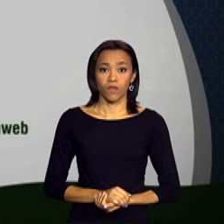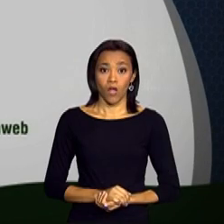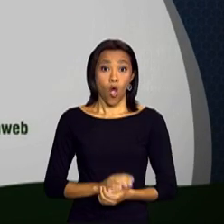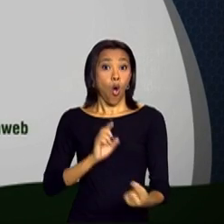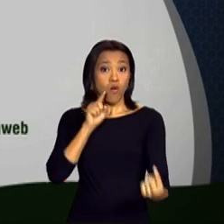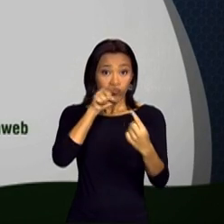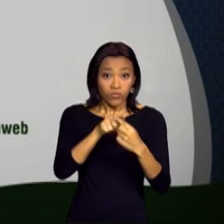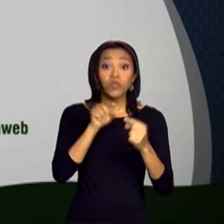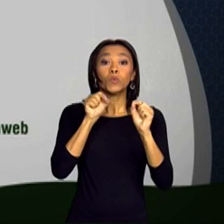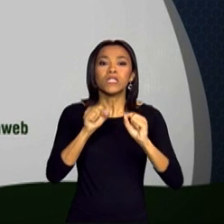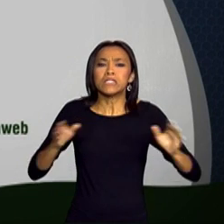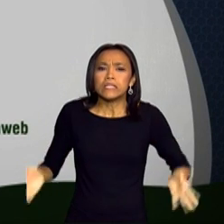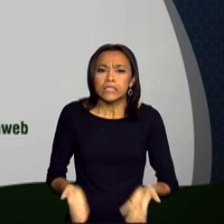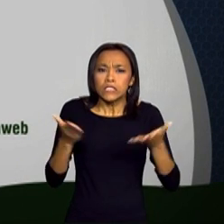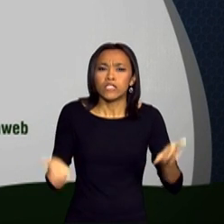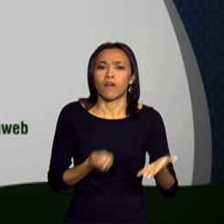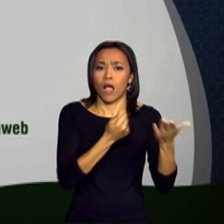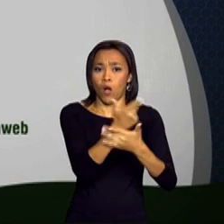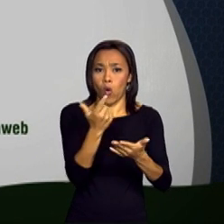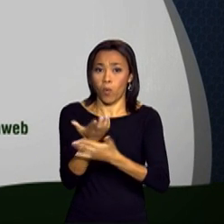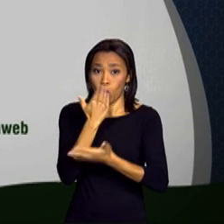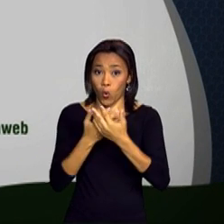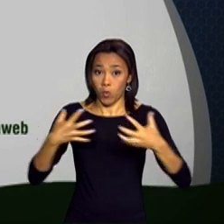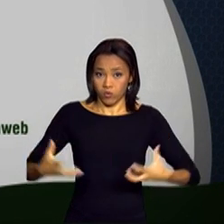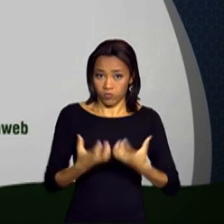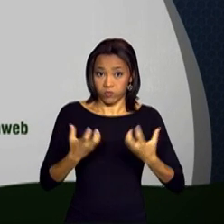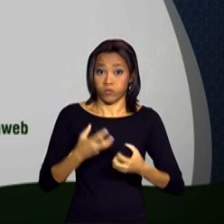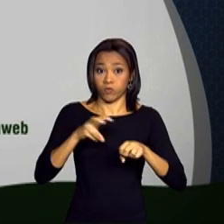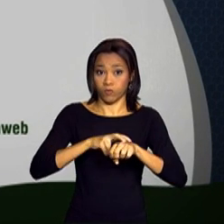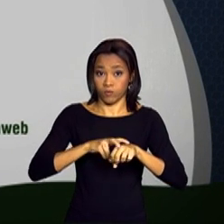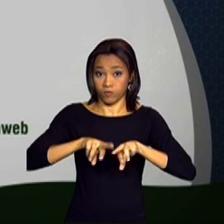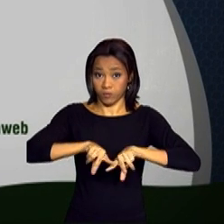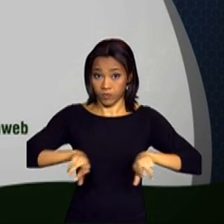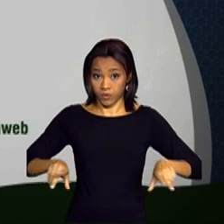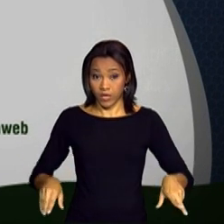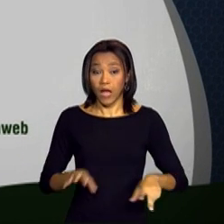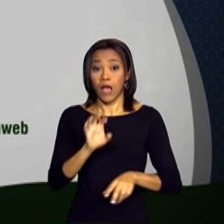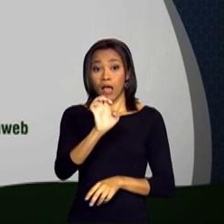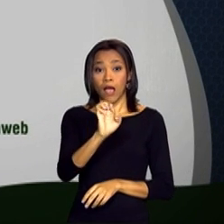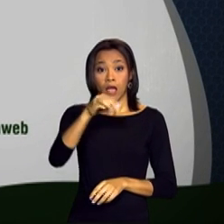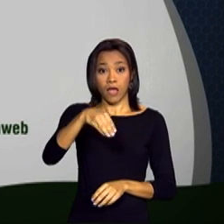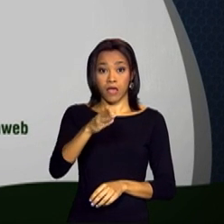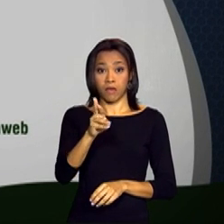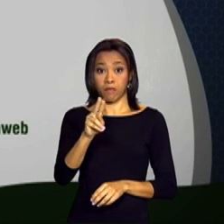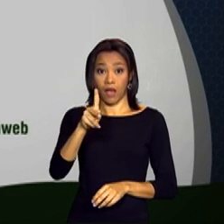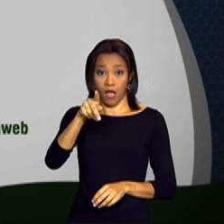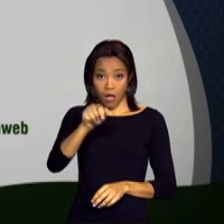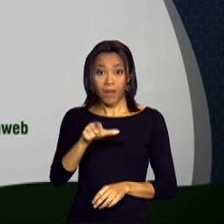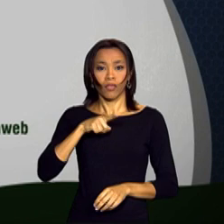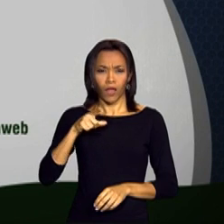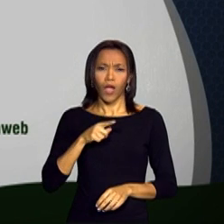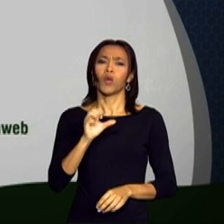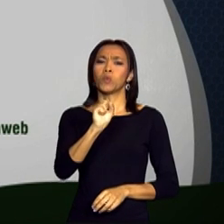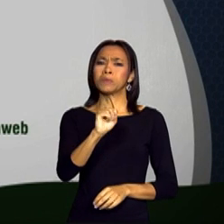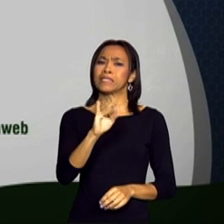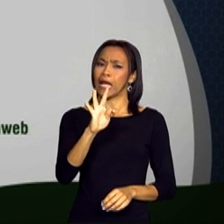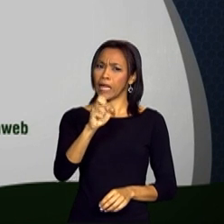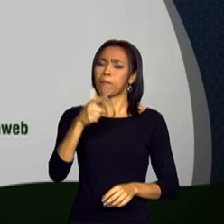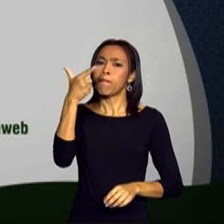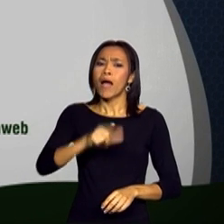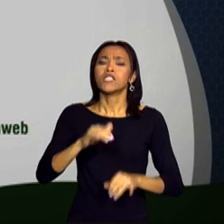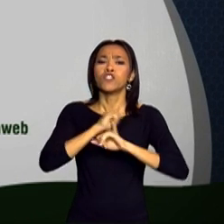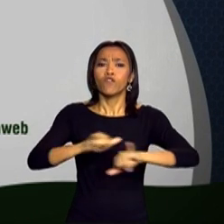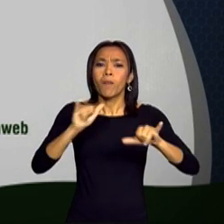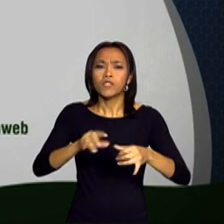o objetivo de incentivar o consumo de verduras e hortaliças, a Embrapa Hortaliças mantém um site na internet com informações